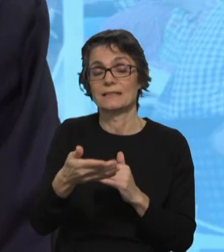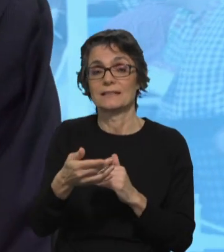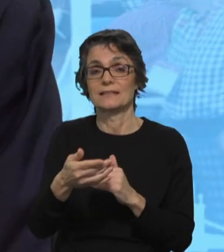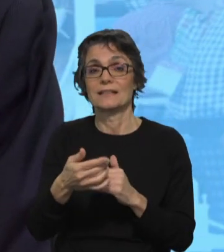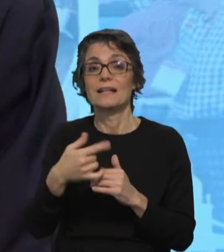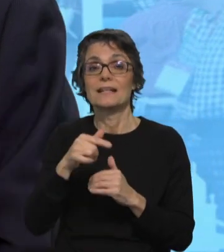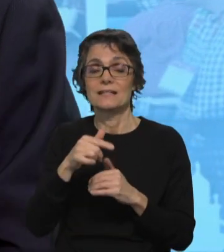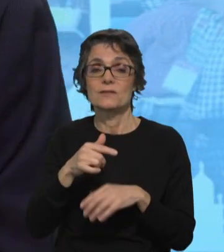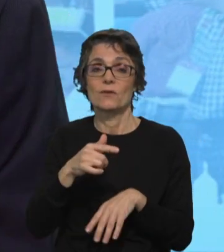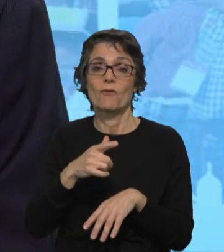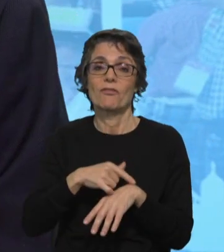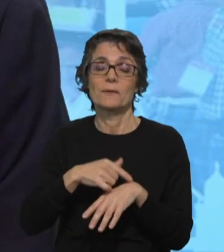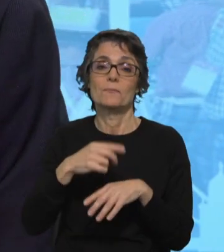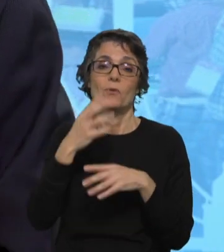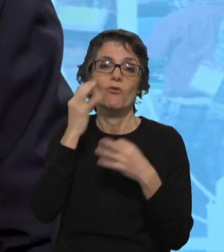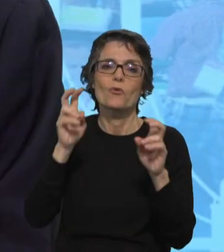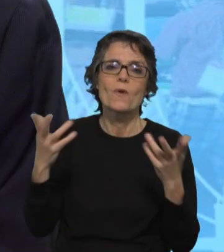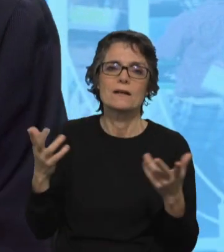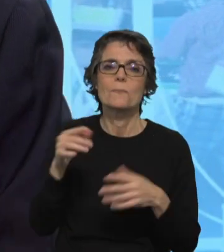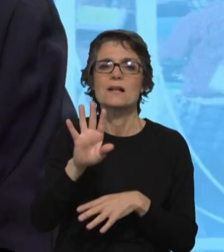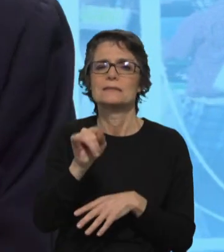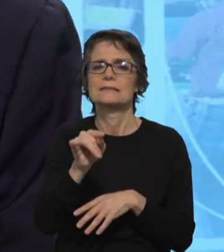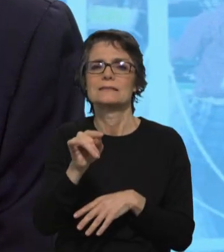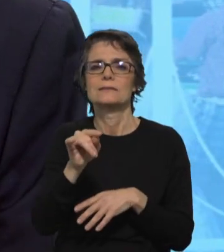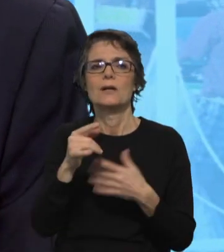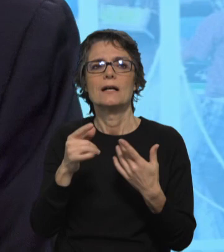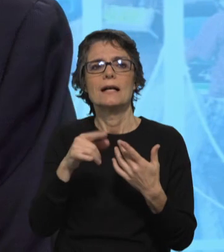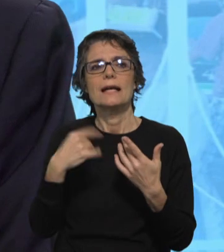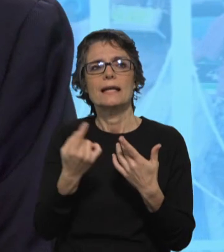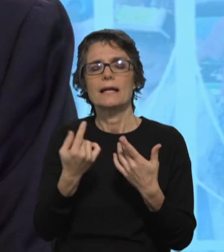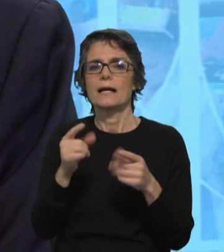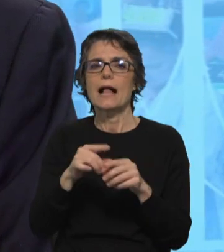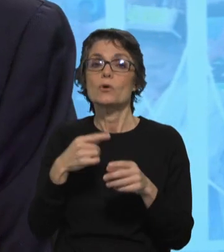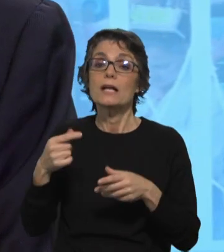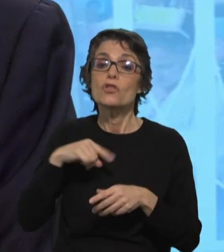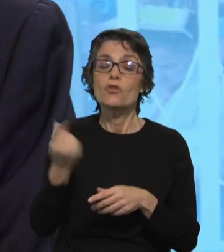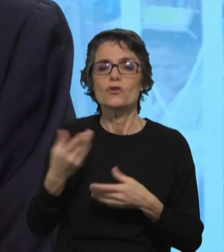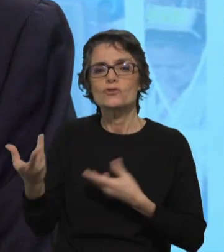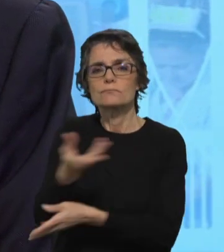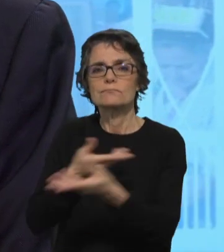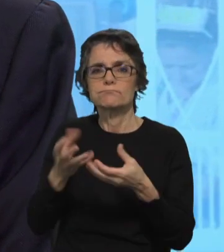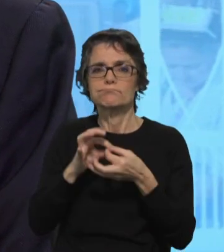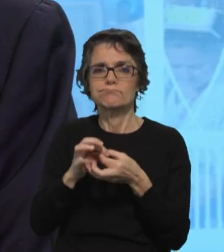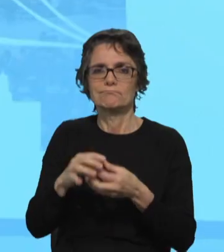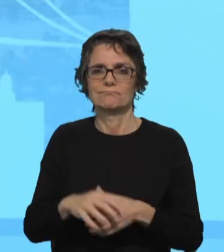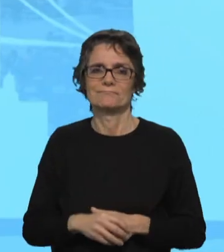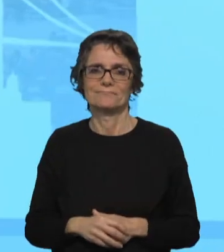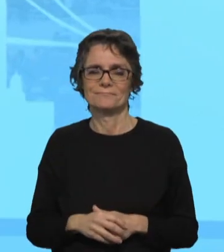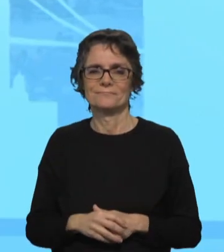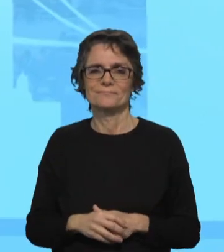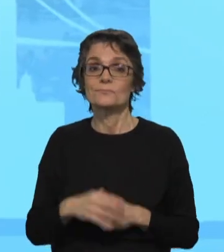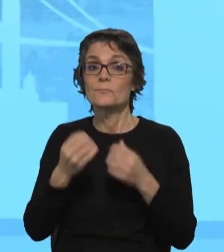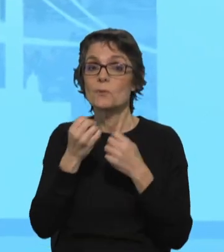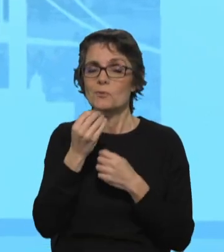rigorosamente não é o tempo comum, mas estamos aqui a falar o comum no tempo. Pronto, isso sim. Muito bem, Padre Alexandre Palma, muito obrigada por ter